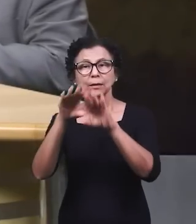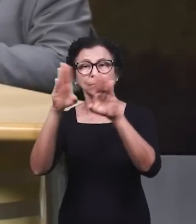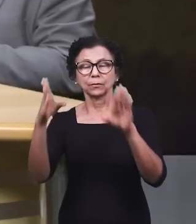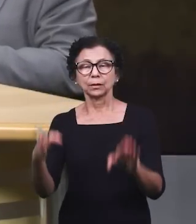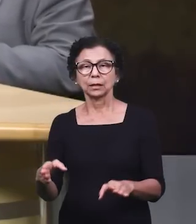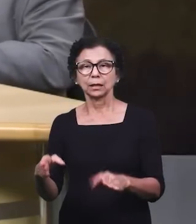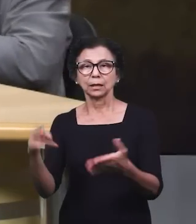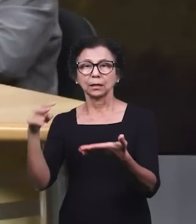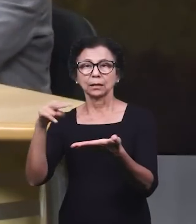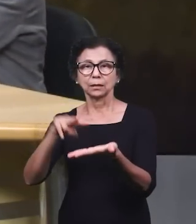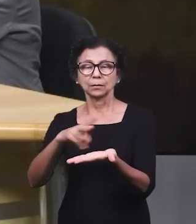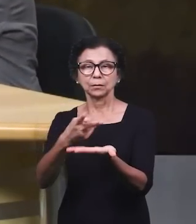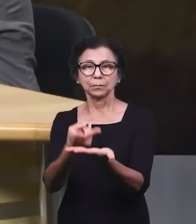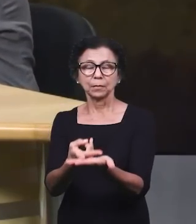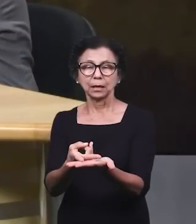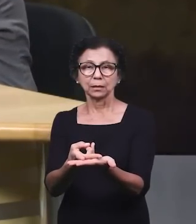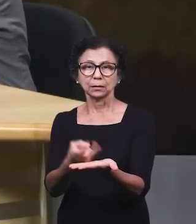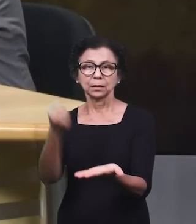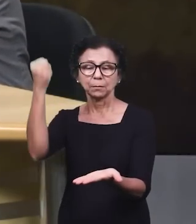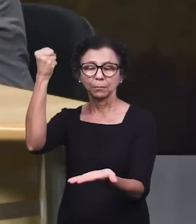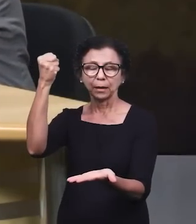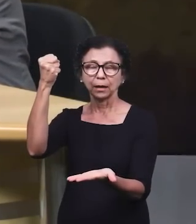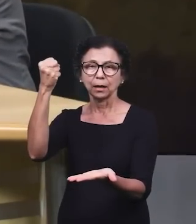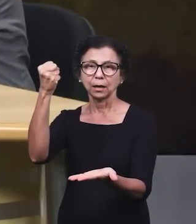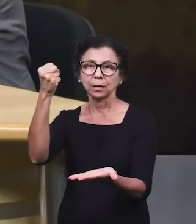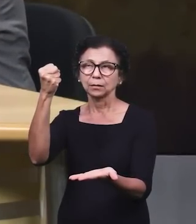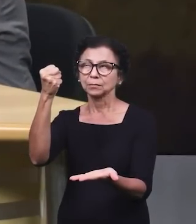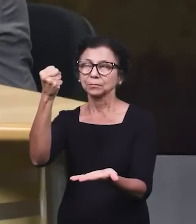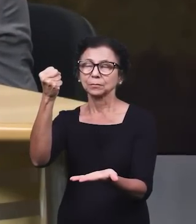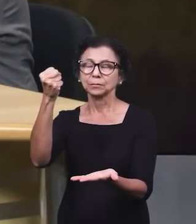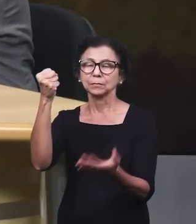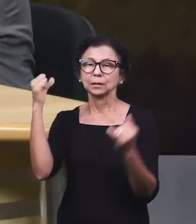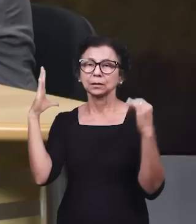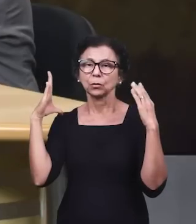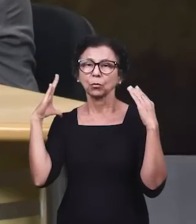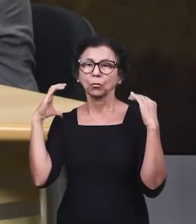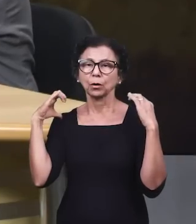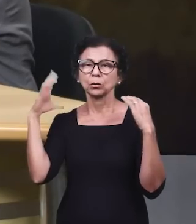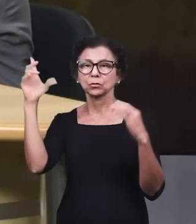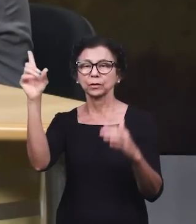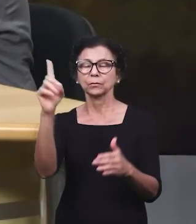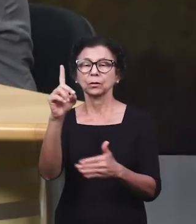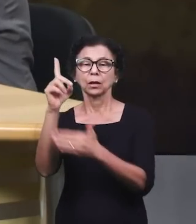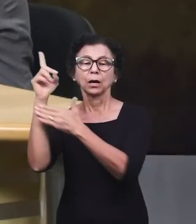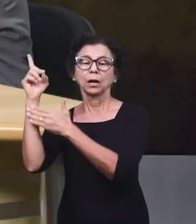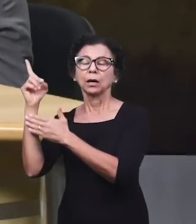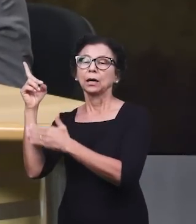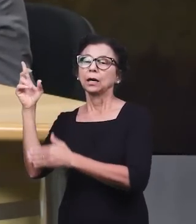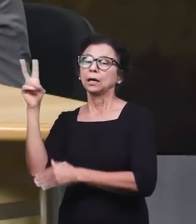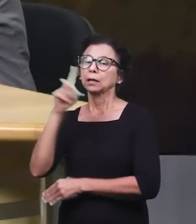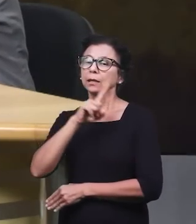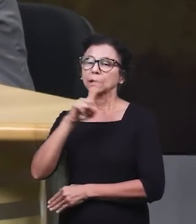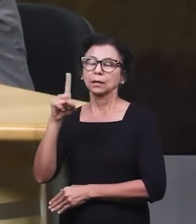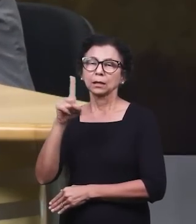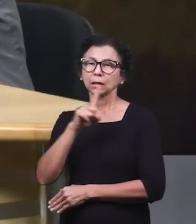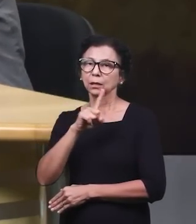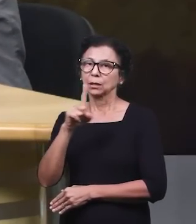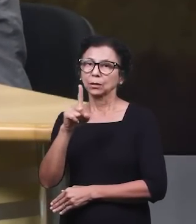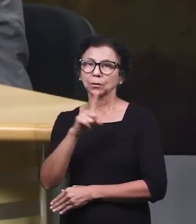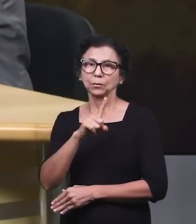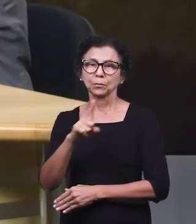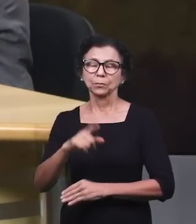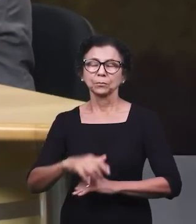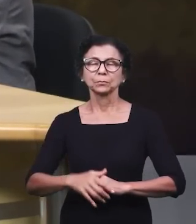Sai, desloca-se do meio da tua família, só tinha ele e Sara. Né? Ele não tinha